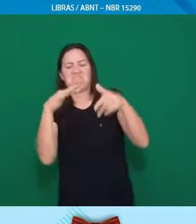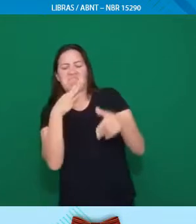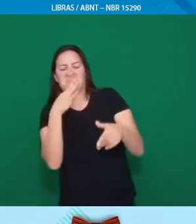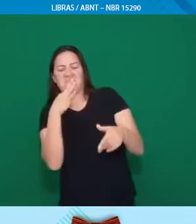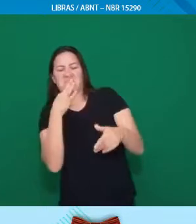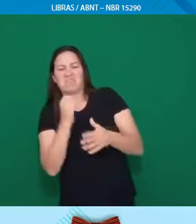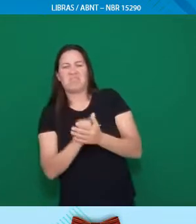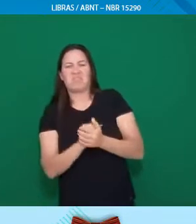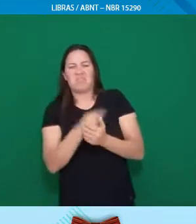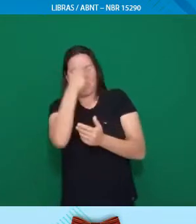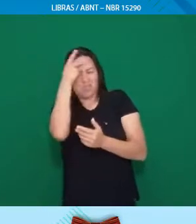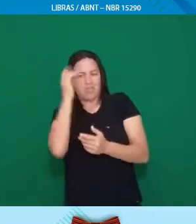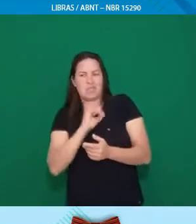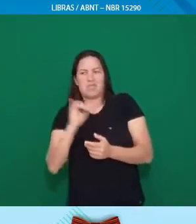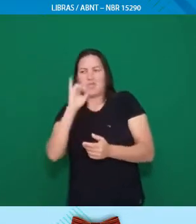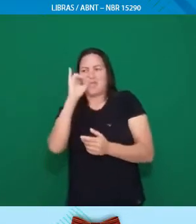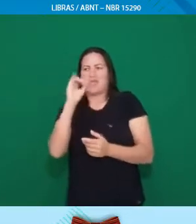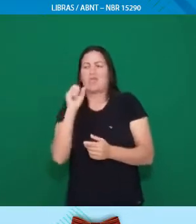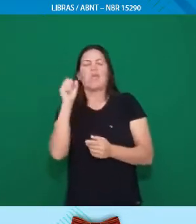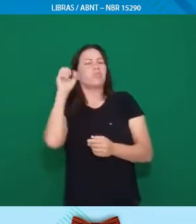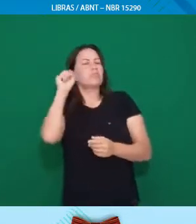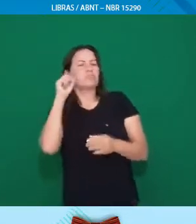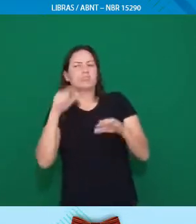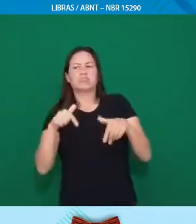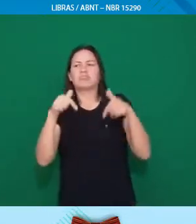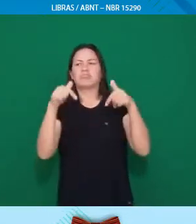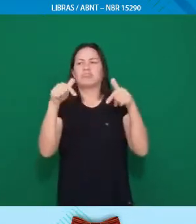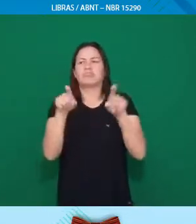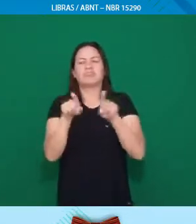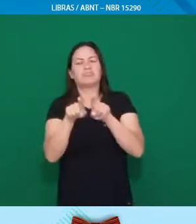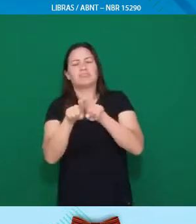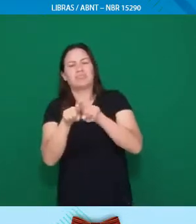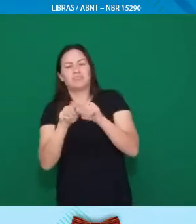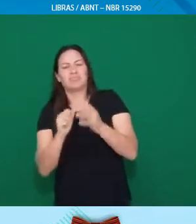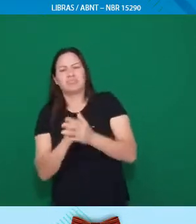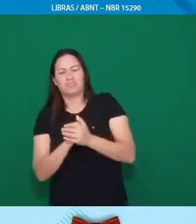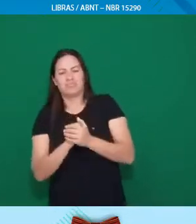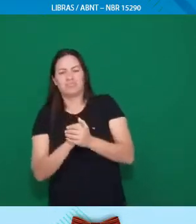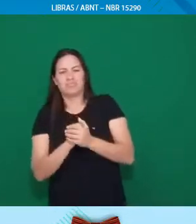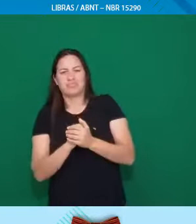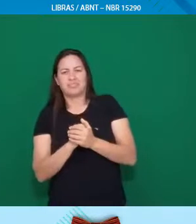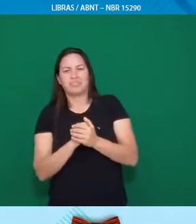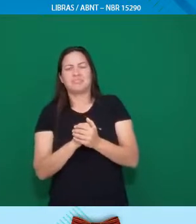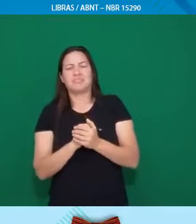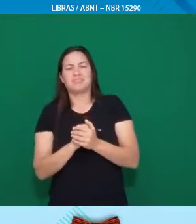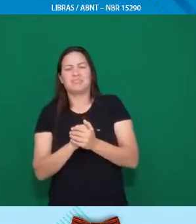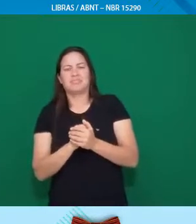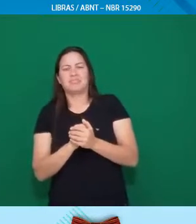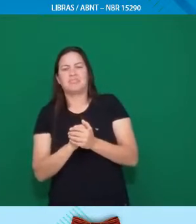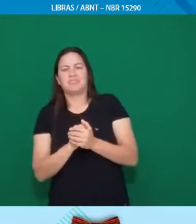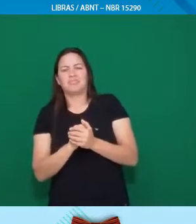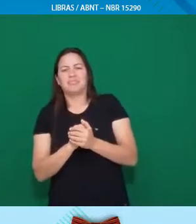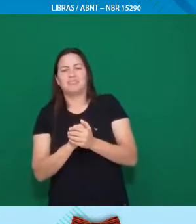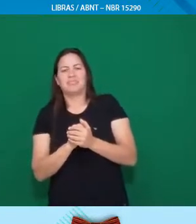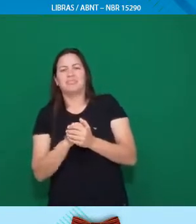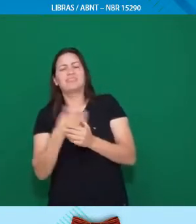é pessoas importantes hoje foram homenageados né Deise